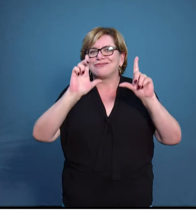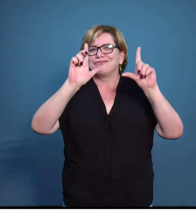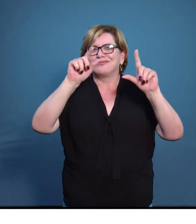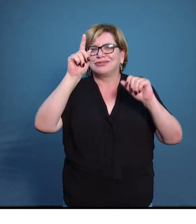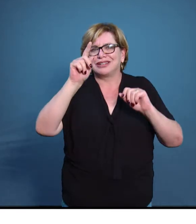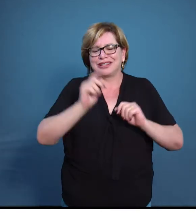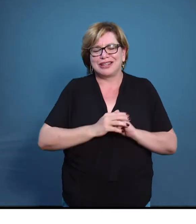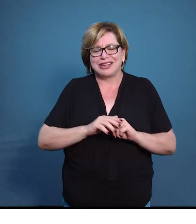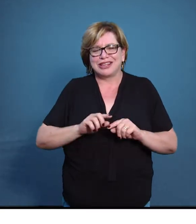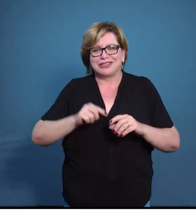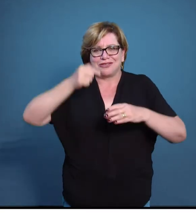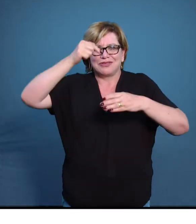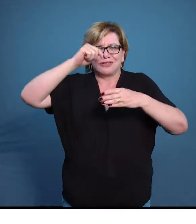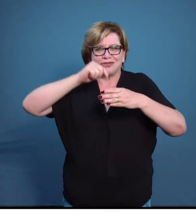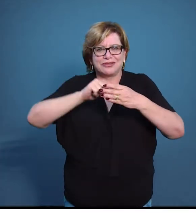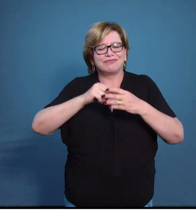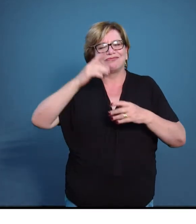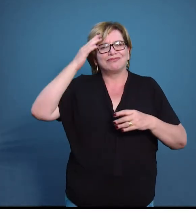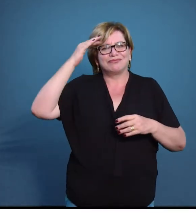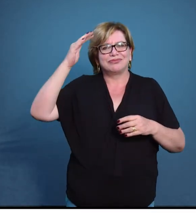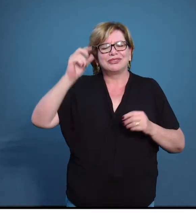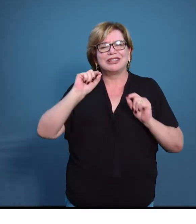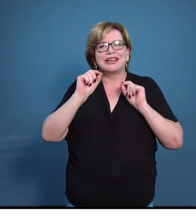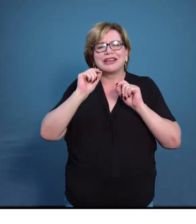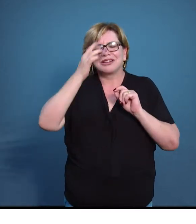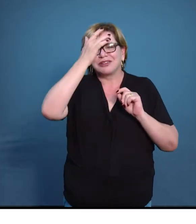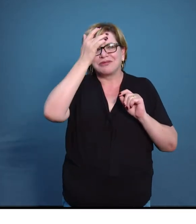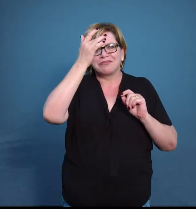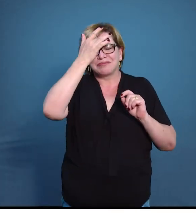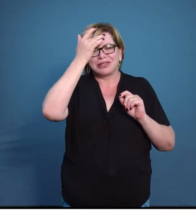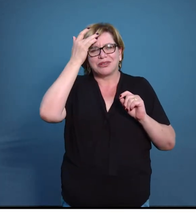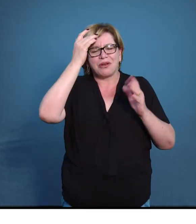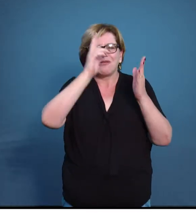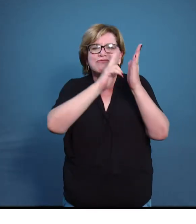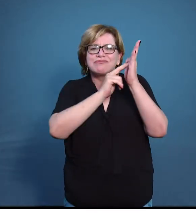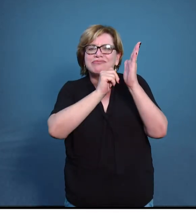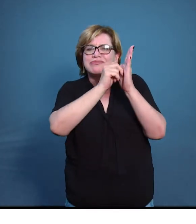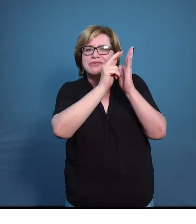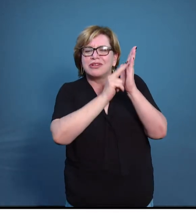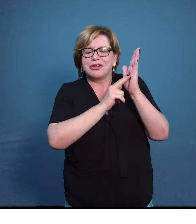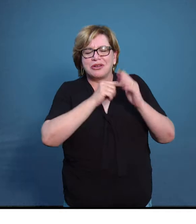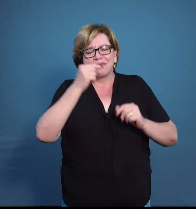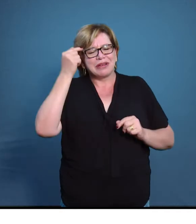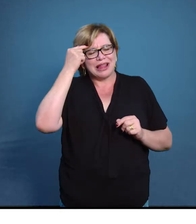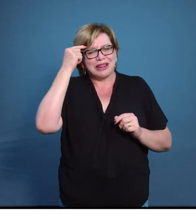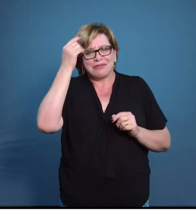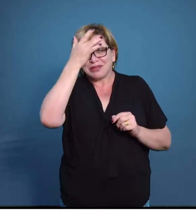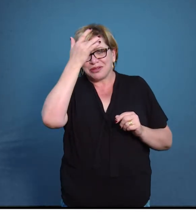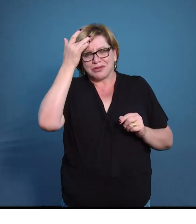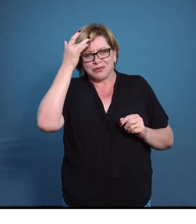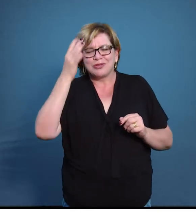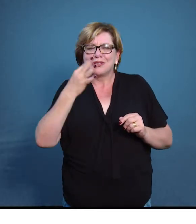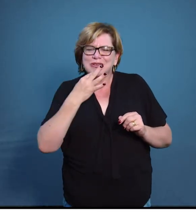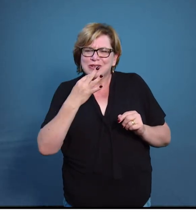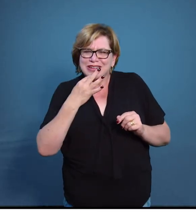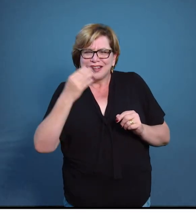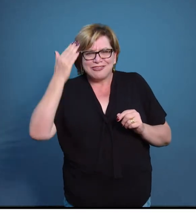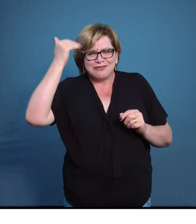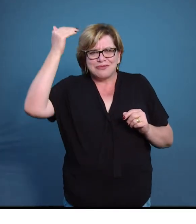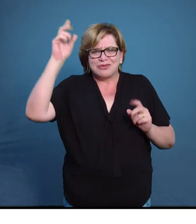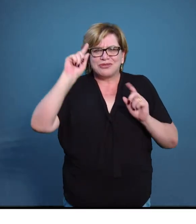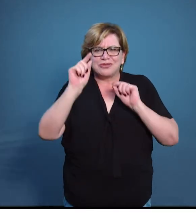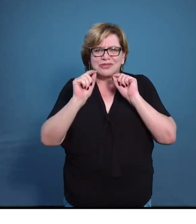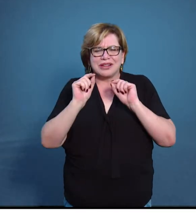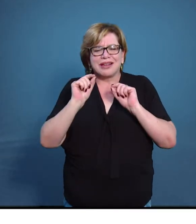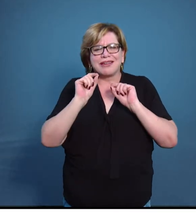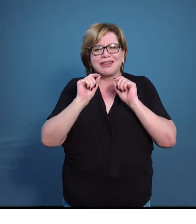Ainda mais a fundo, tenta imaginar quem a pintou, pelos artistas que você já conhece e você já viu algumas obras.